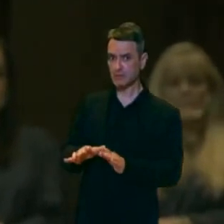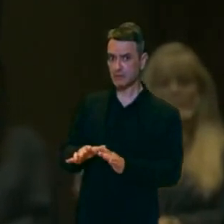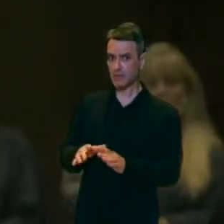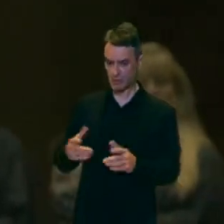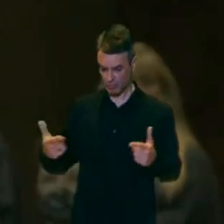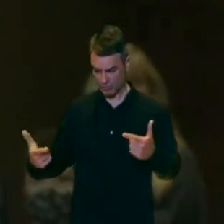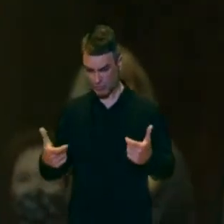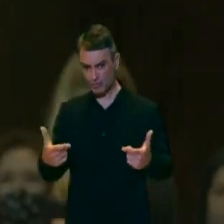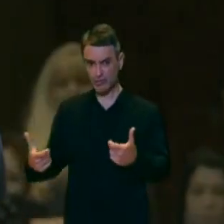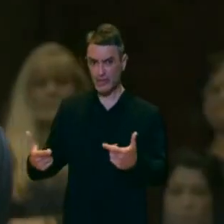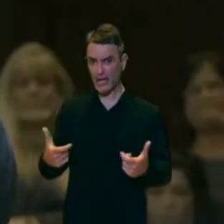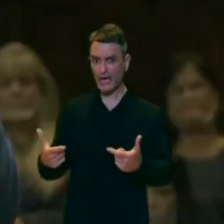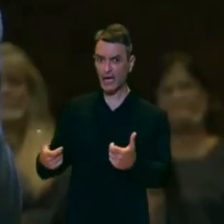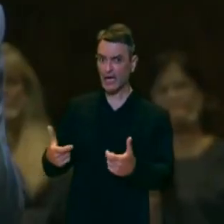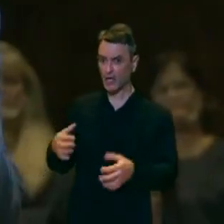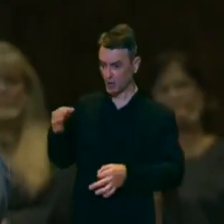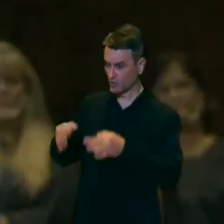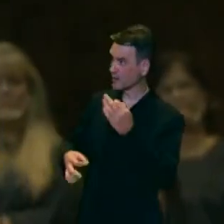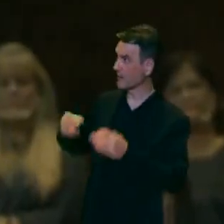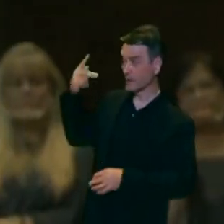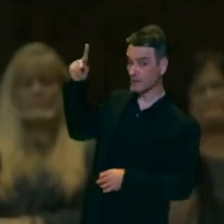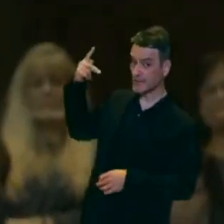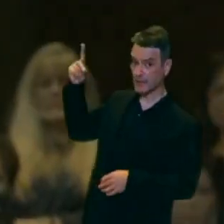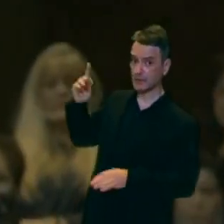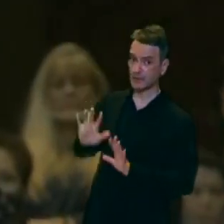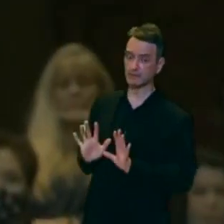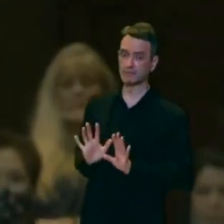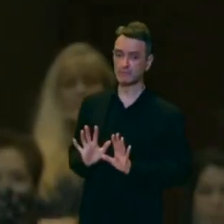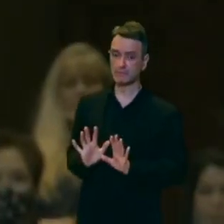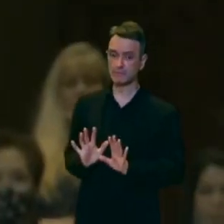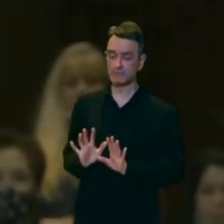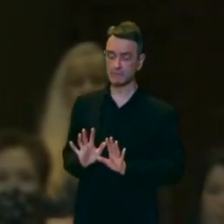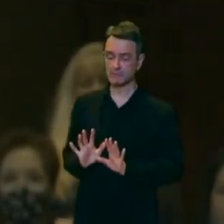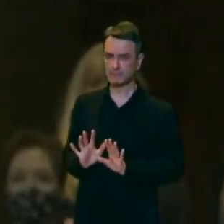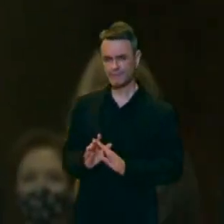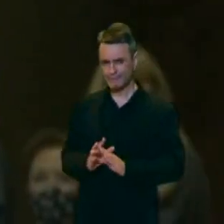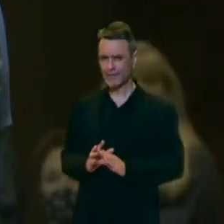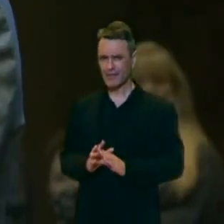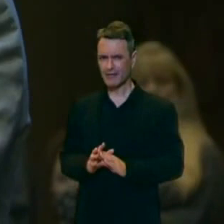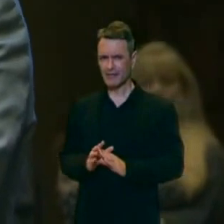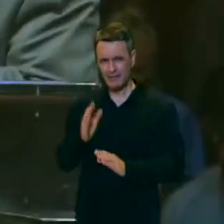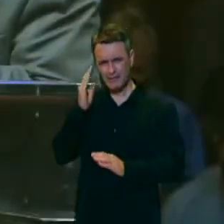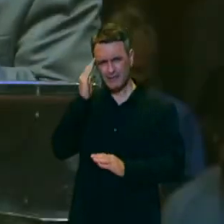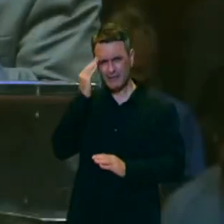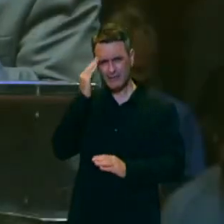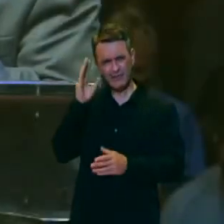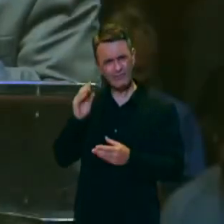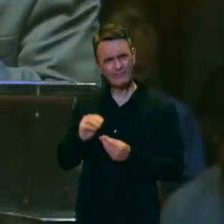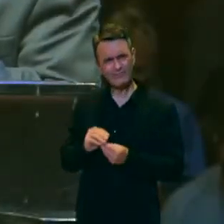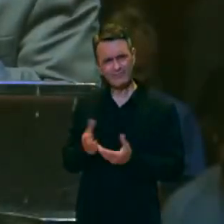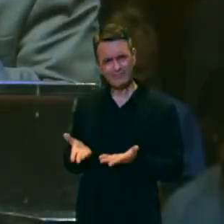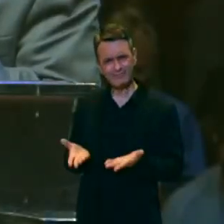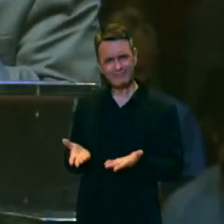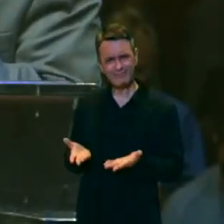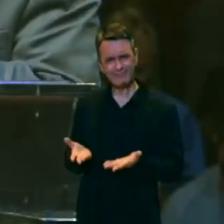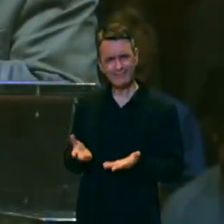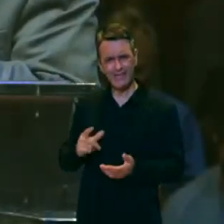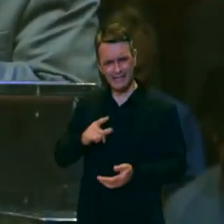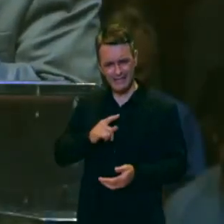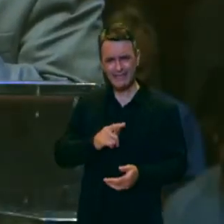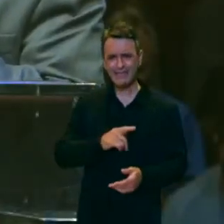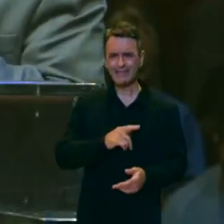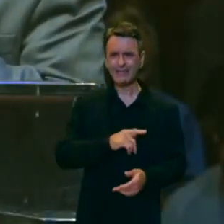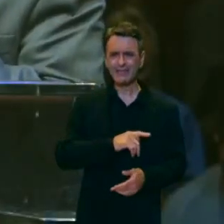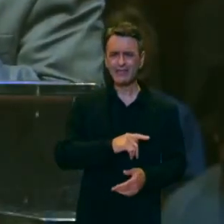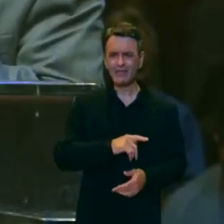instrumento do julgamento de Deus. Está vendo que tem outros povos se levantando também? Por isso que